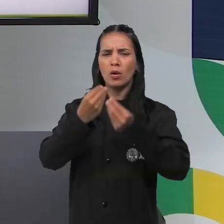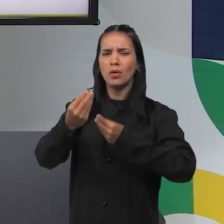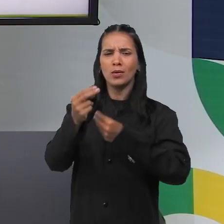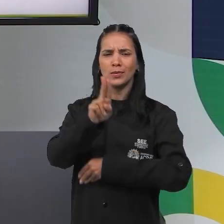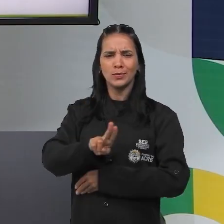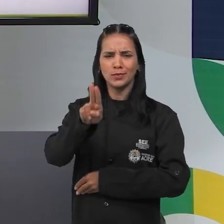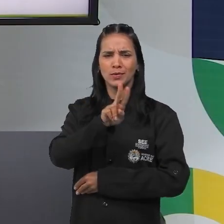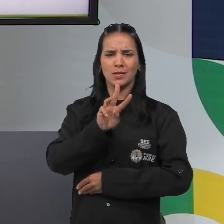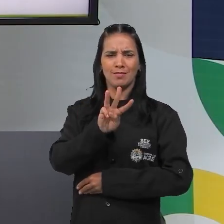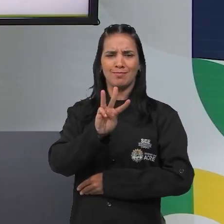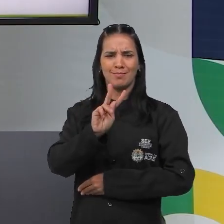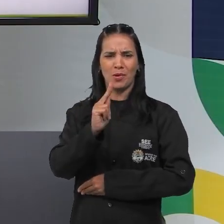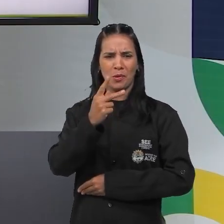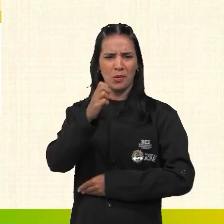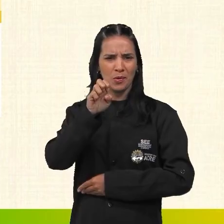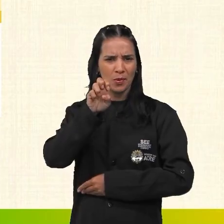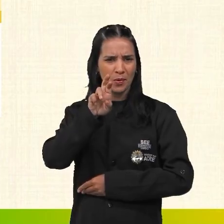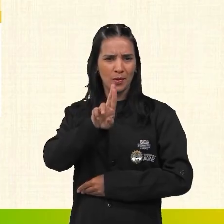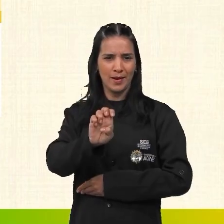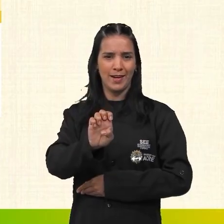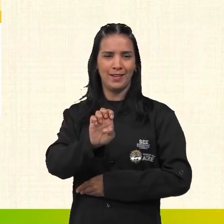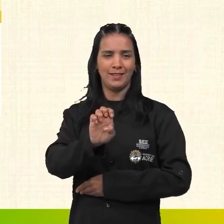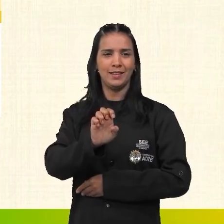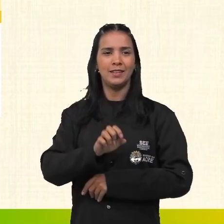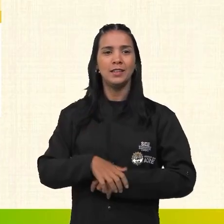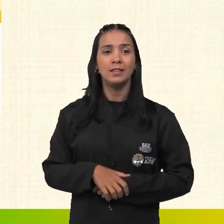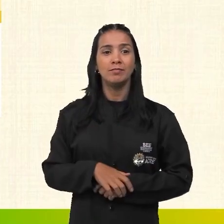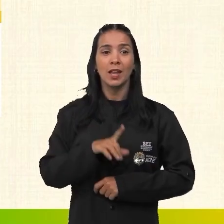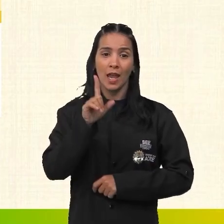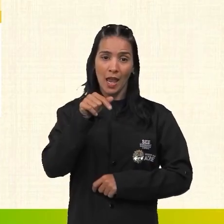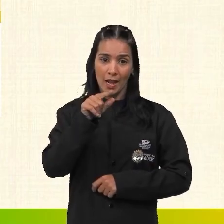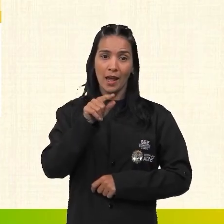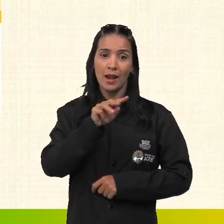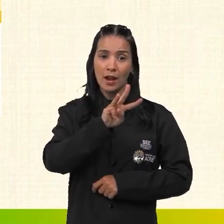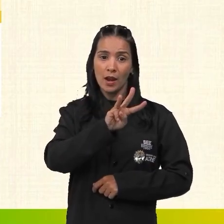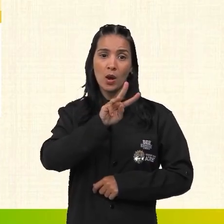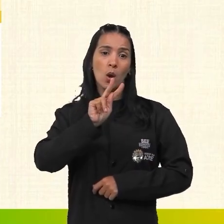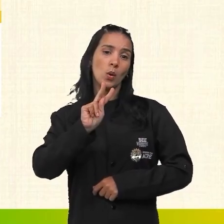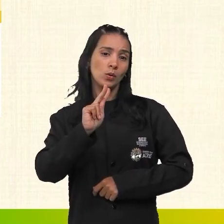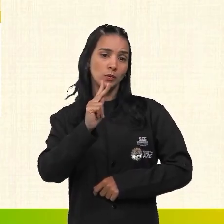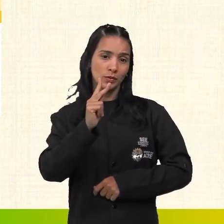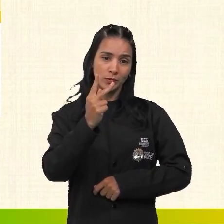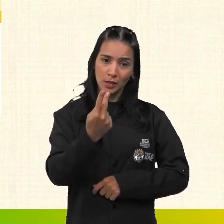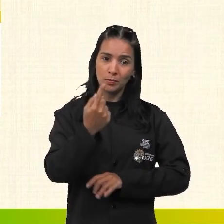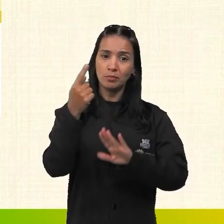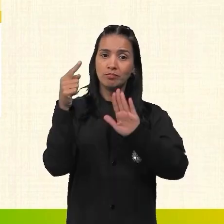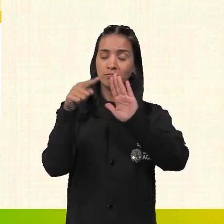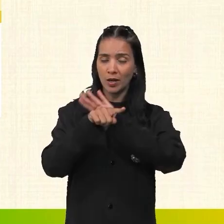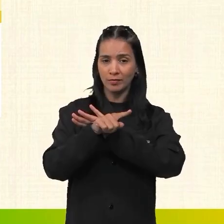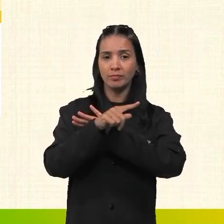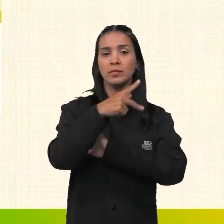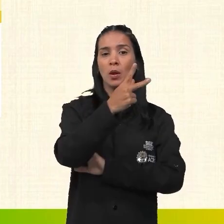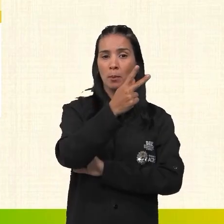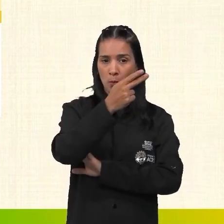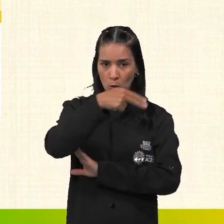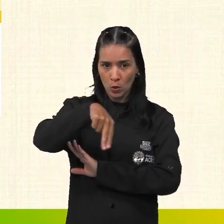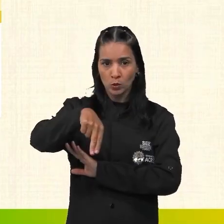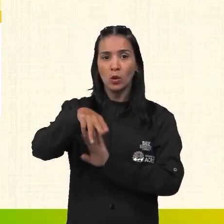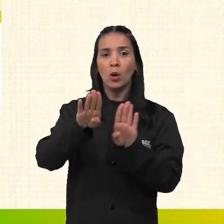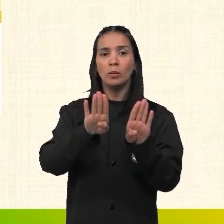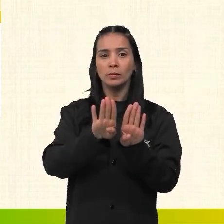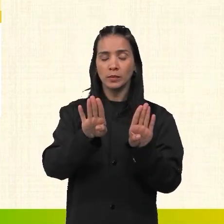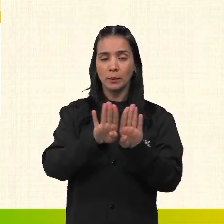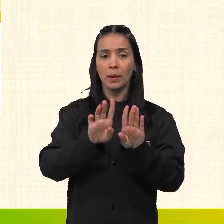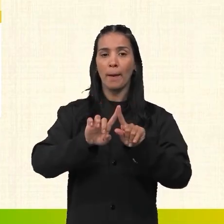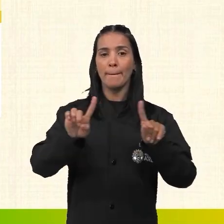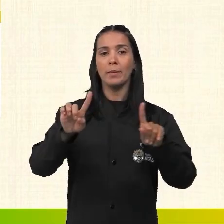quando utilizamos o where? O where é um W8 question word, pronome interrogativo, usado